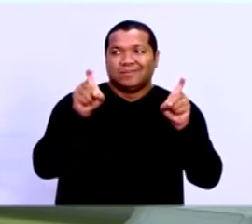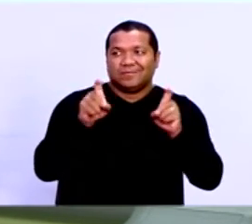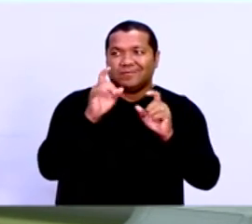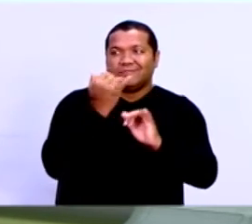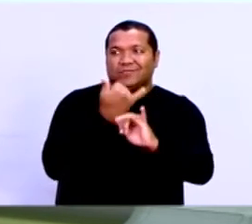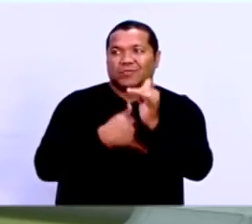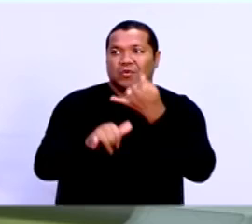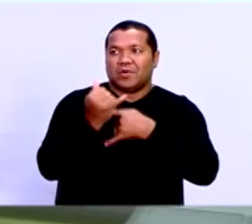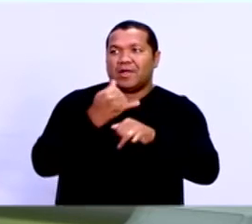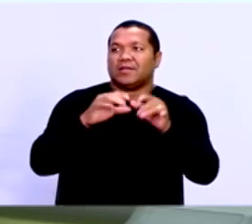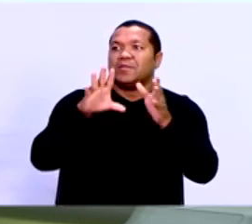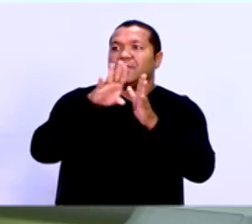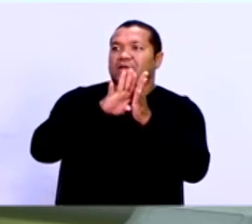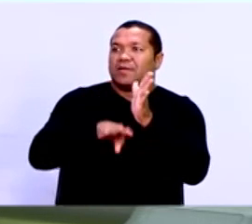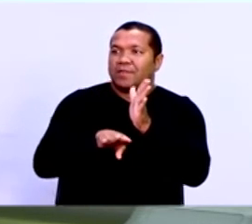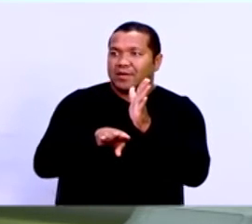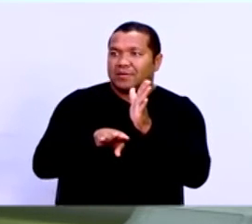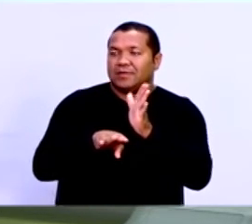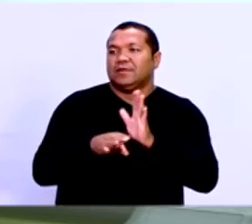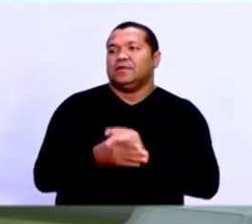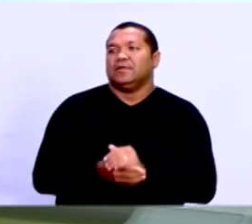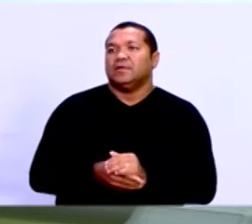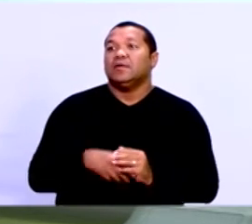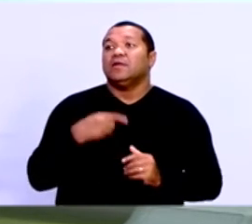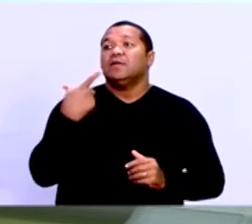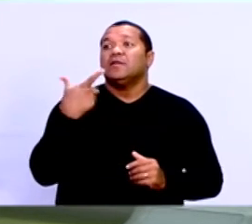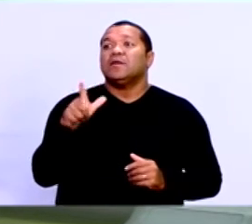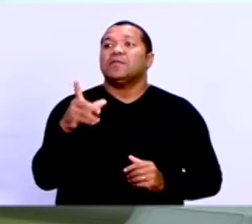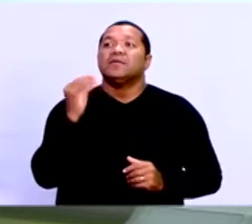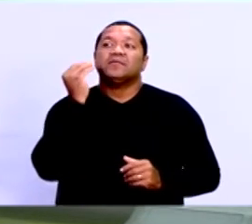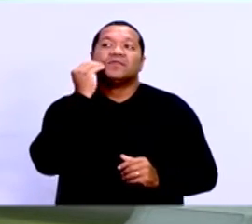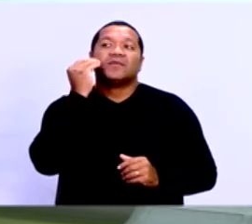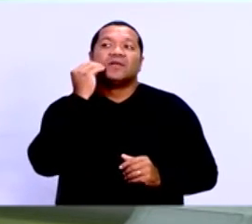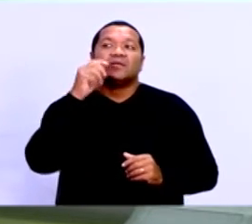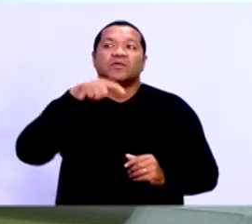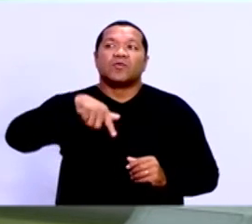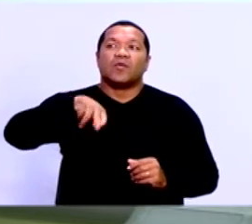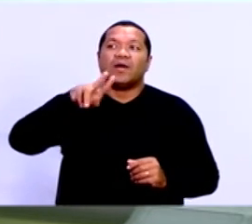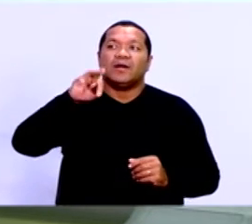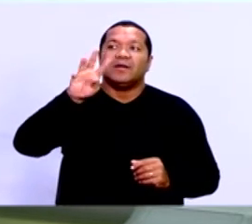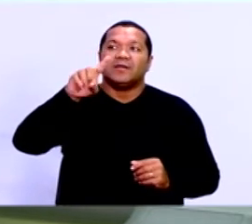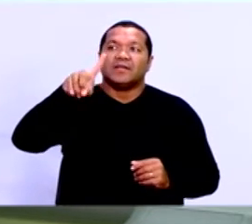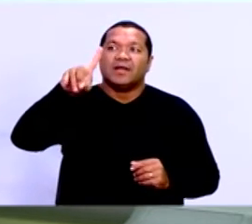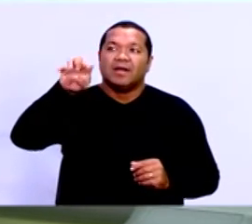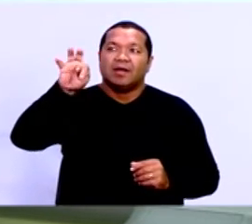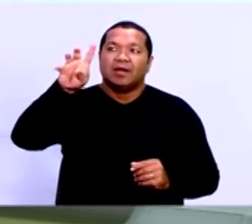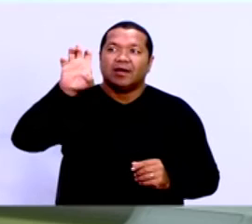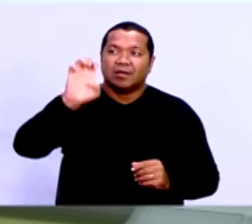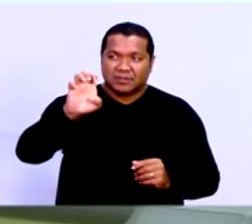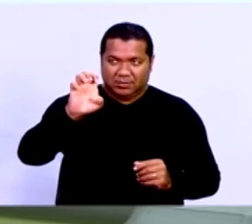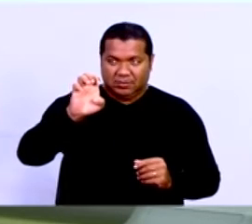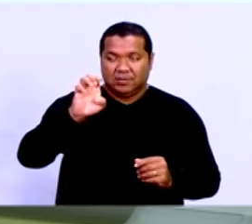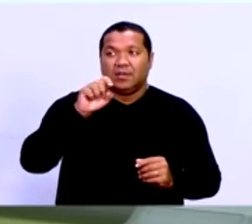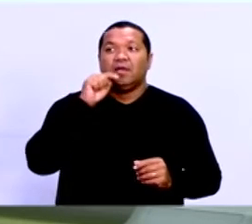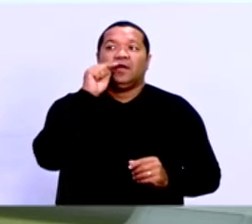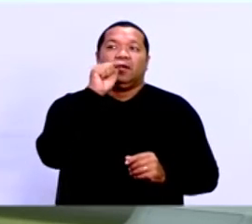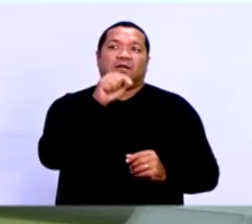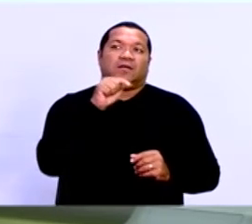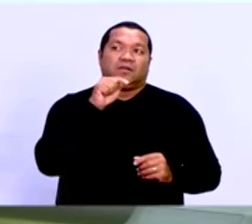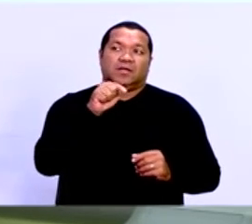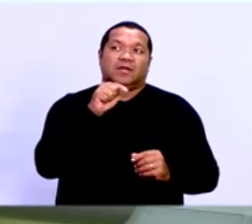testar depois vem o tom o teste de de qualidade o quality assurance esse aí eu já vou